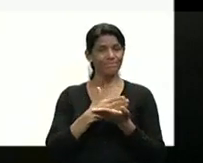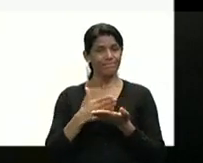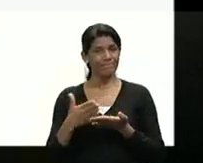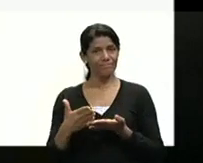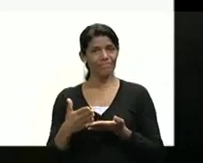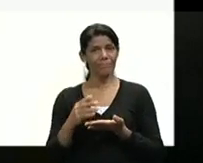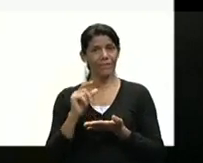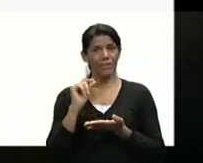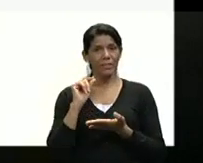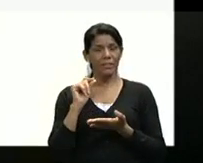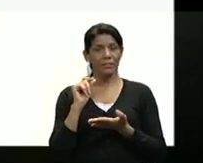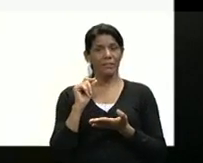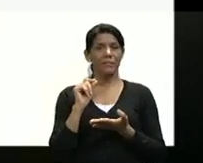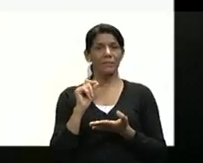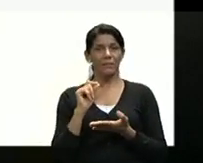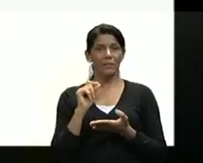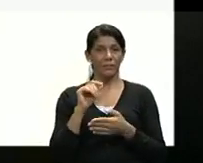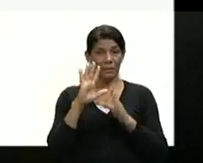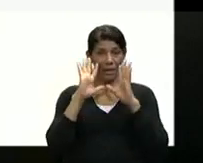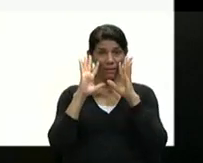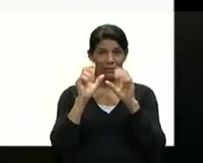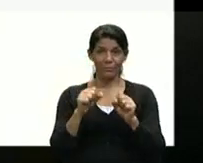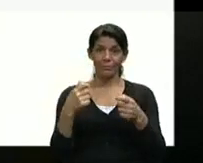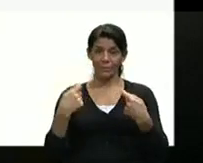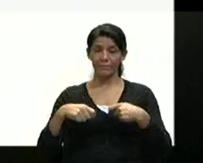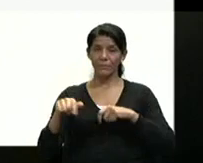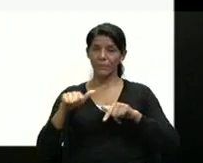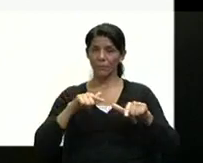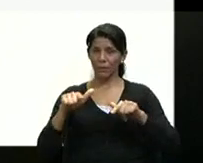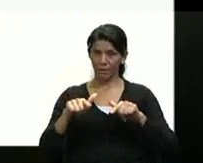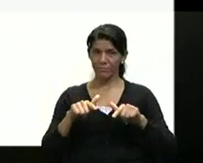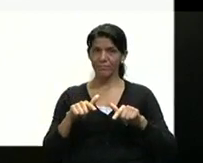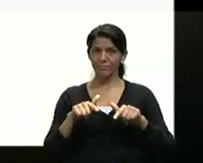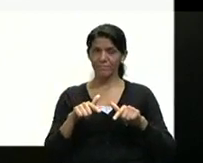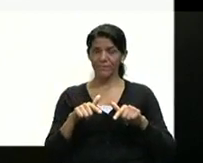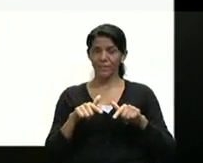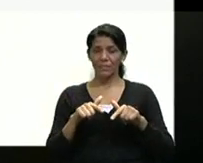um ponto de atenção. Precisamos trabalhar em cima dela.